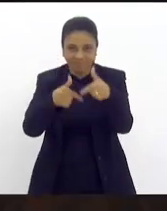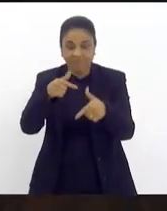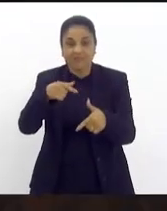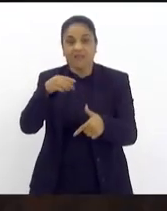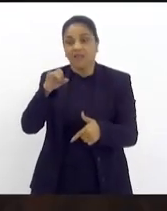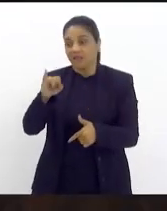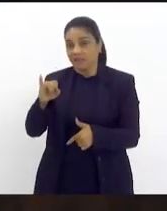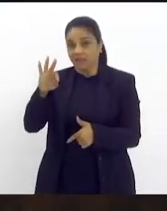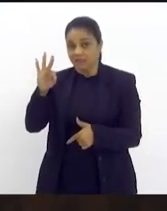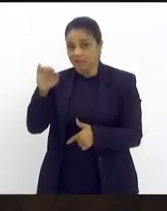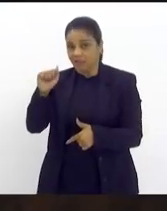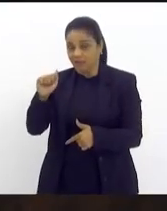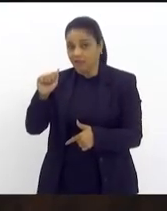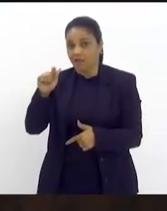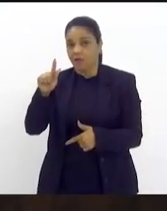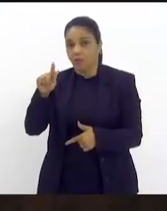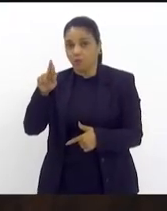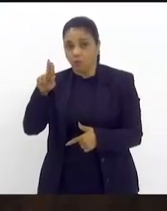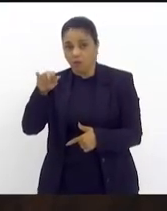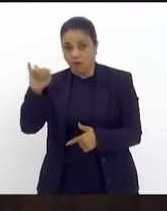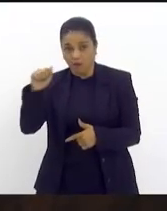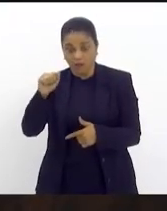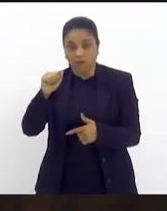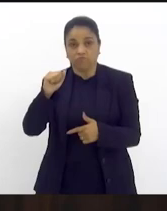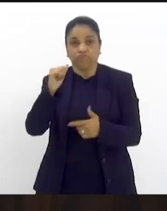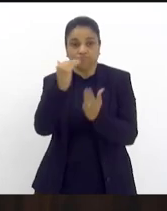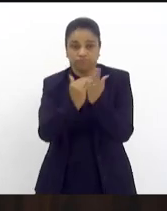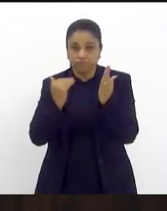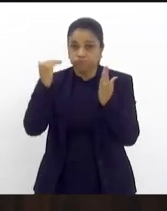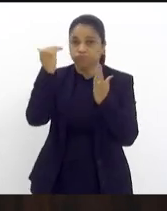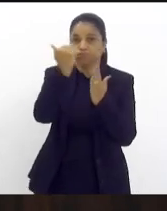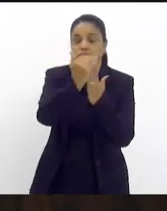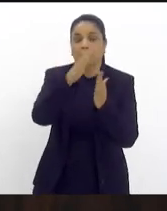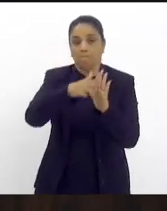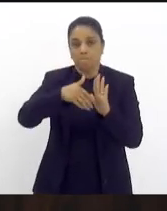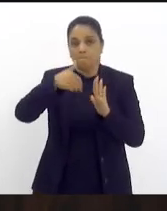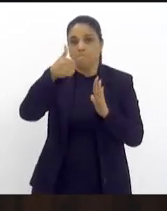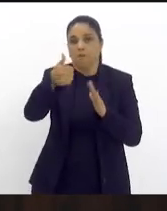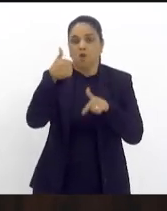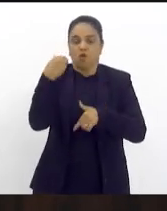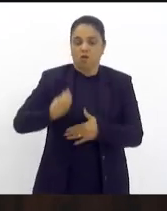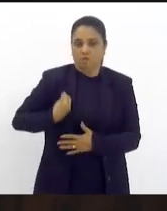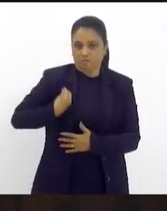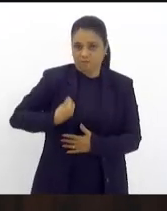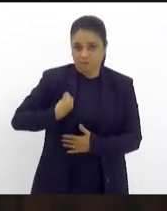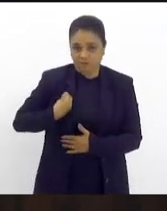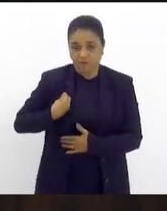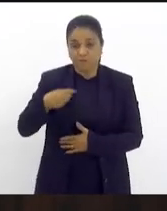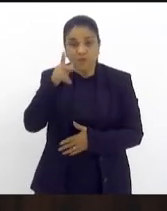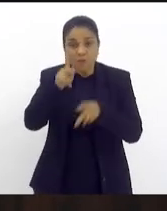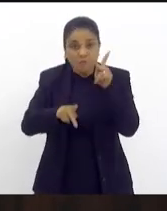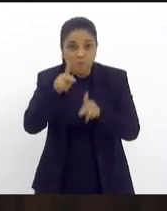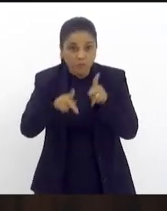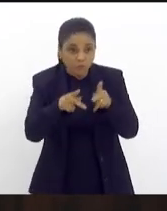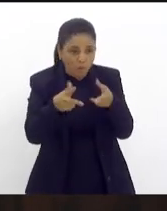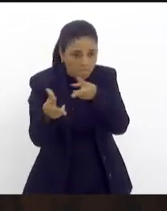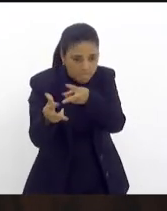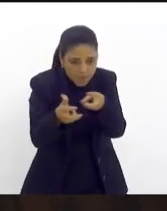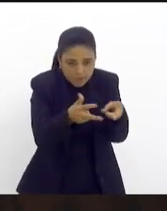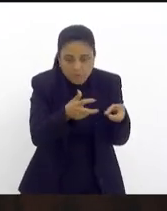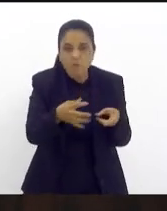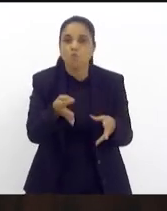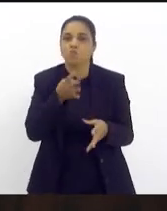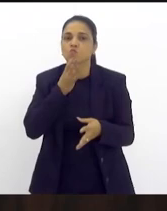a outro patamar. O que vem sendo percebido pela população e reconhecido em todo o Estado.